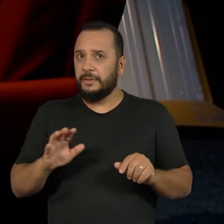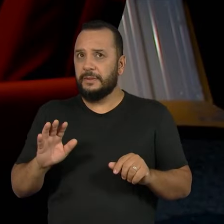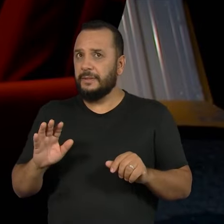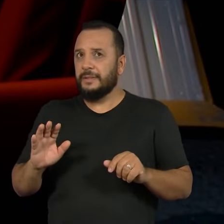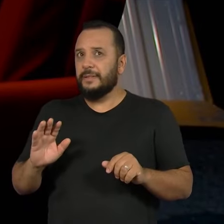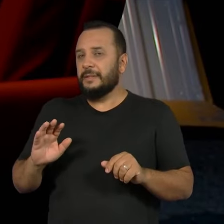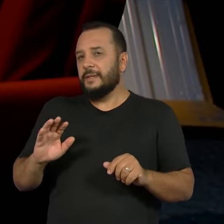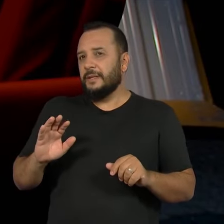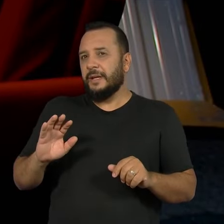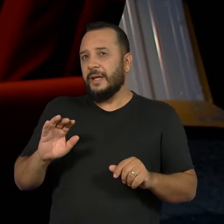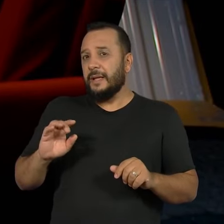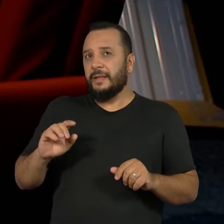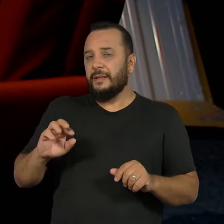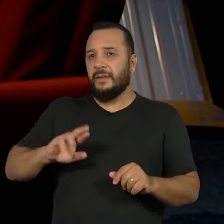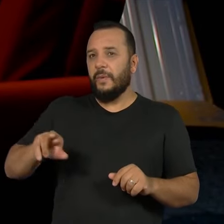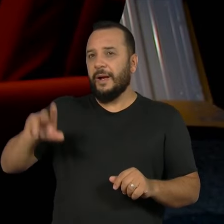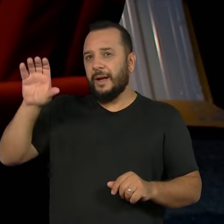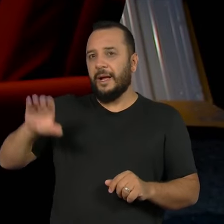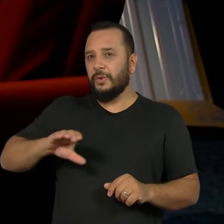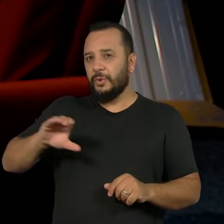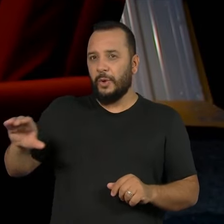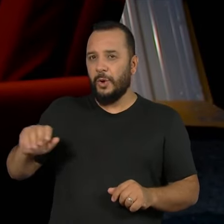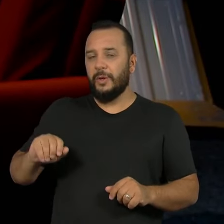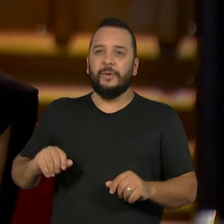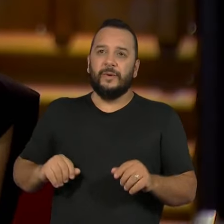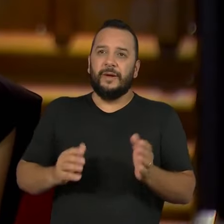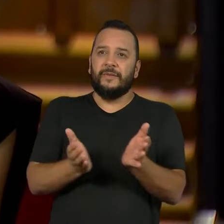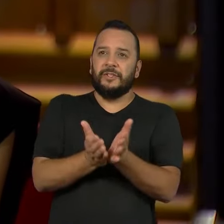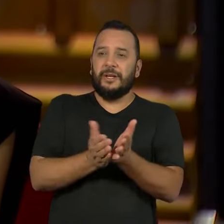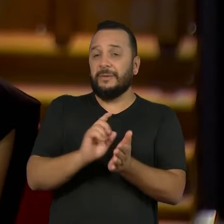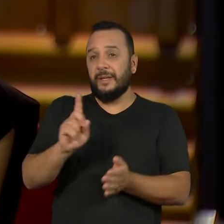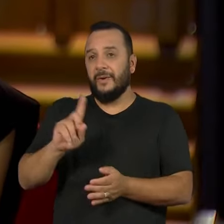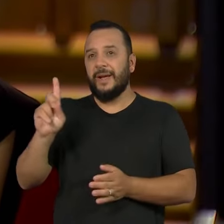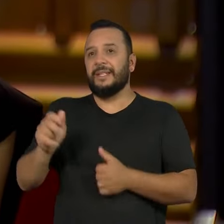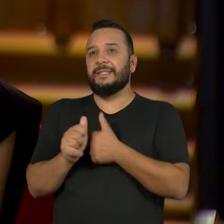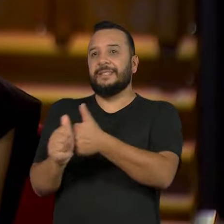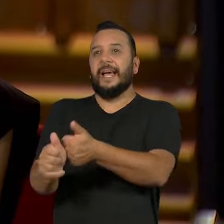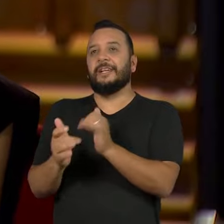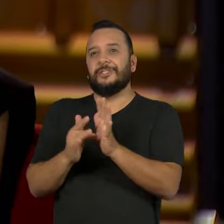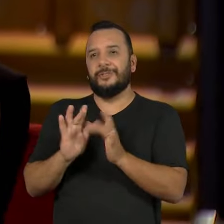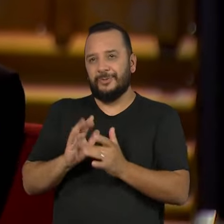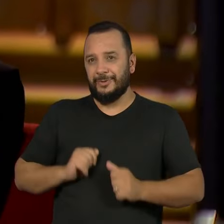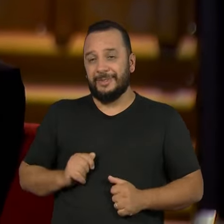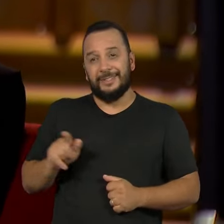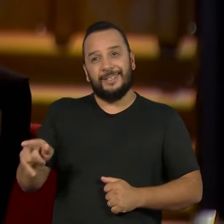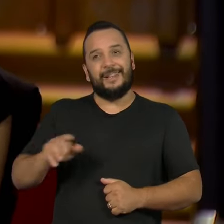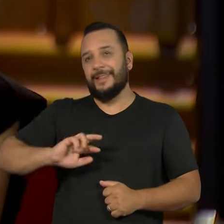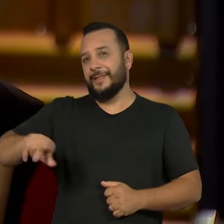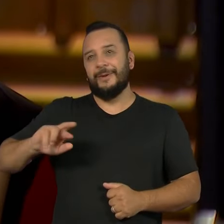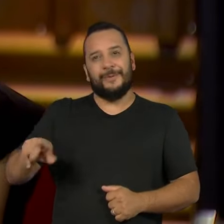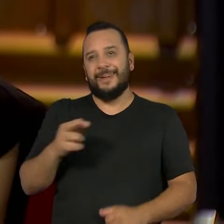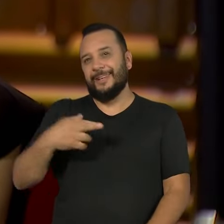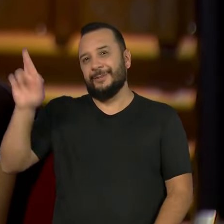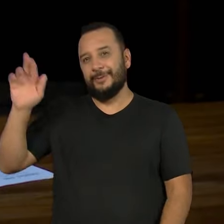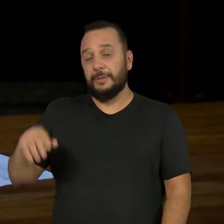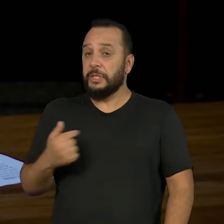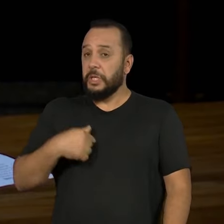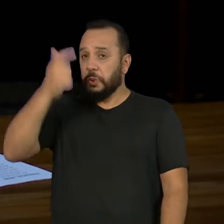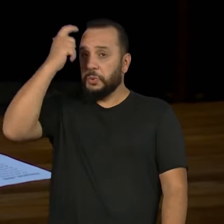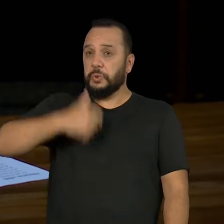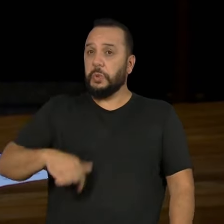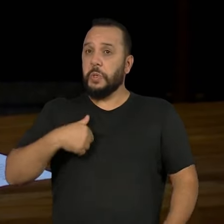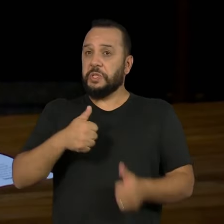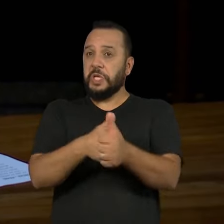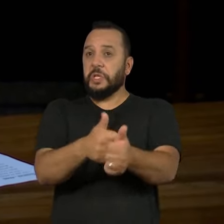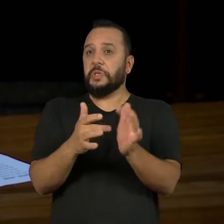diz se ela é lamente católica ou evangélica ela se diz Cristã e muitas vezes ela sequer é religiosa mas ela se declara cristã